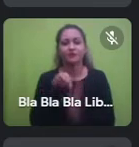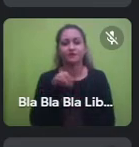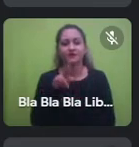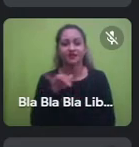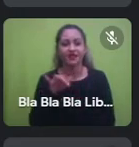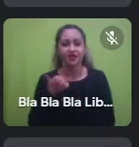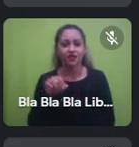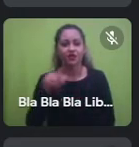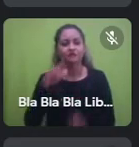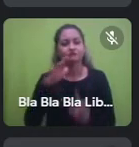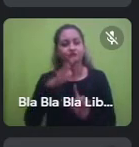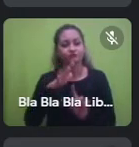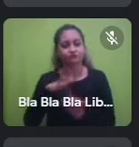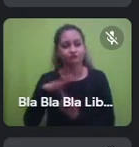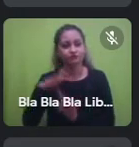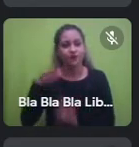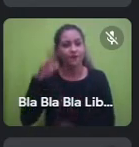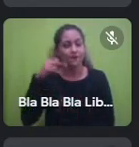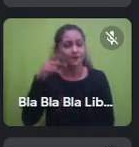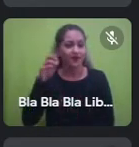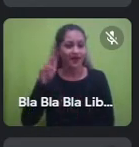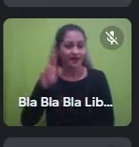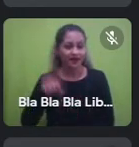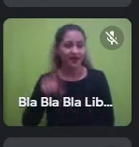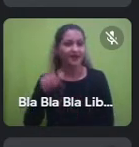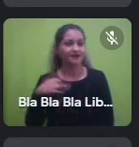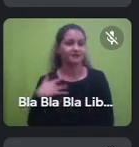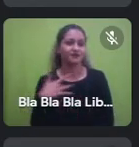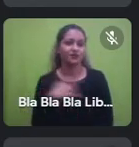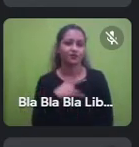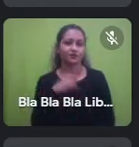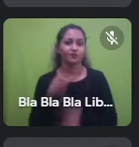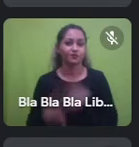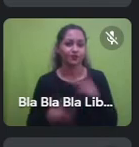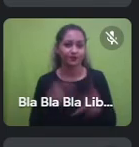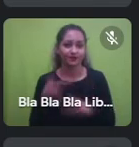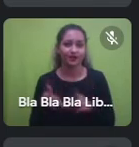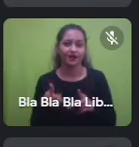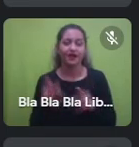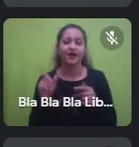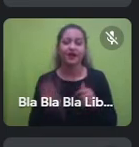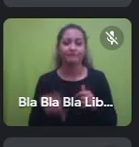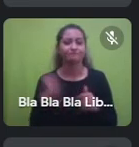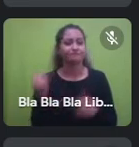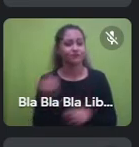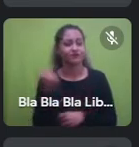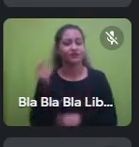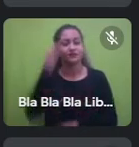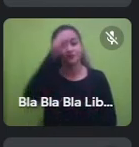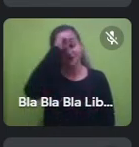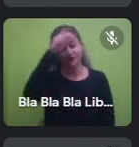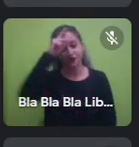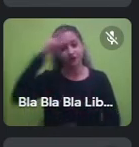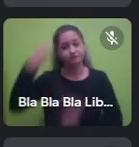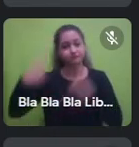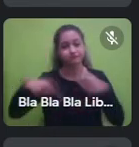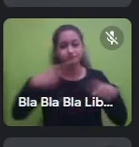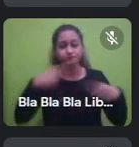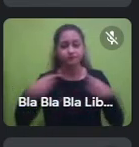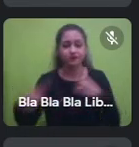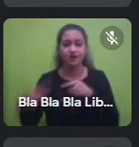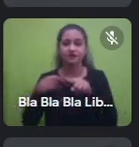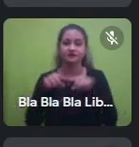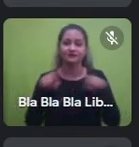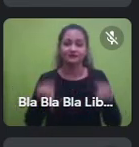Pará, ela tem que ser considerada como questão de saúde pública. Ela tem que ser ponto de pauta nas prefeituras, sala de governo